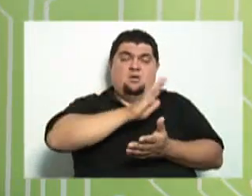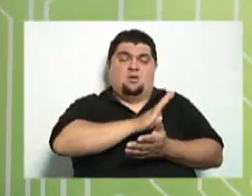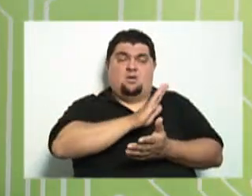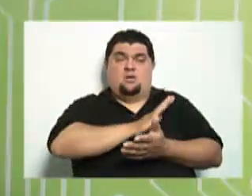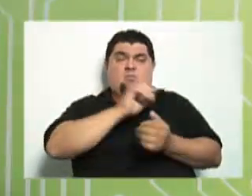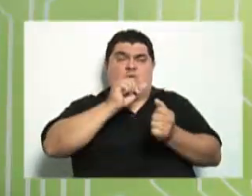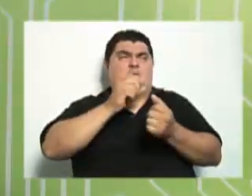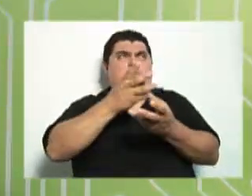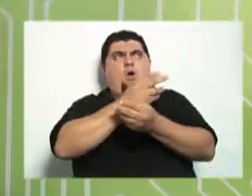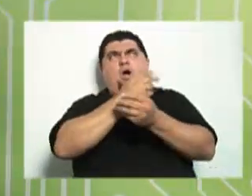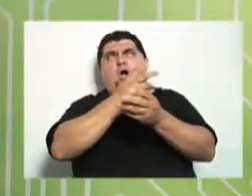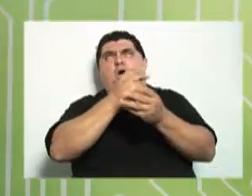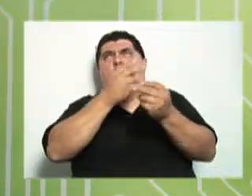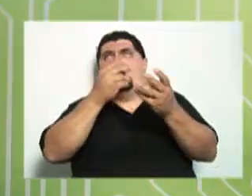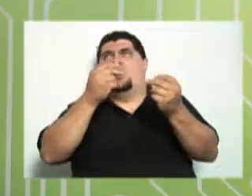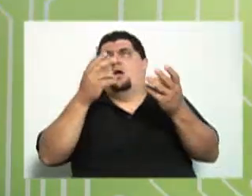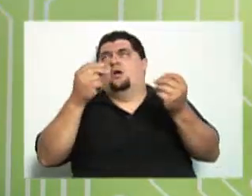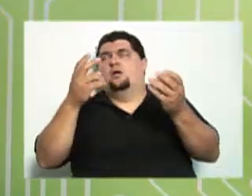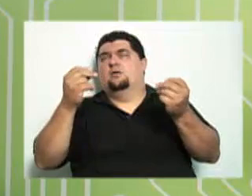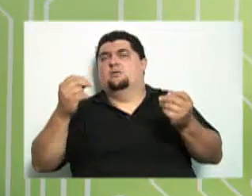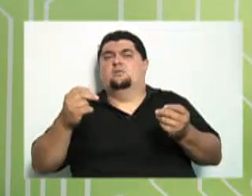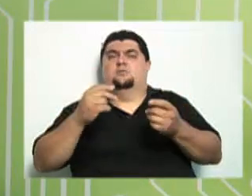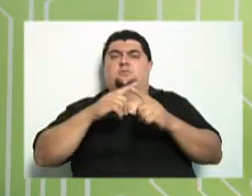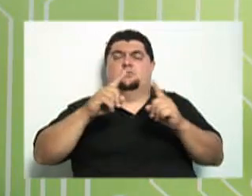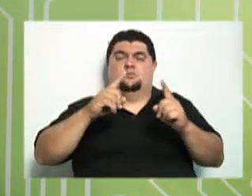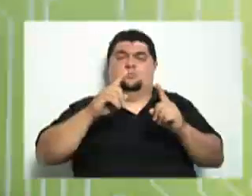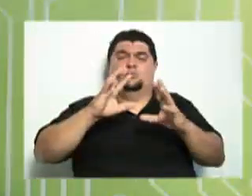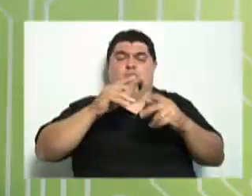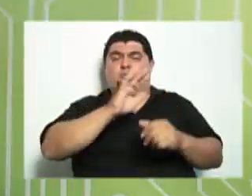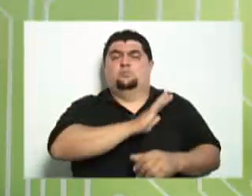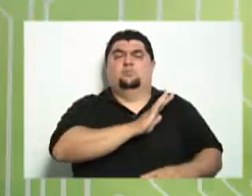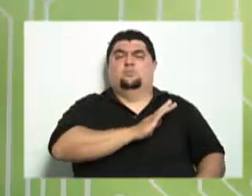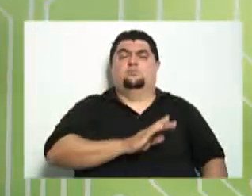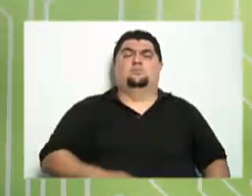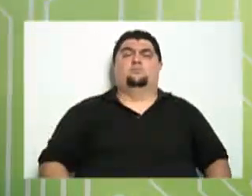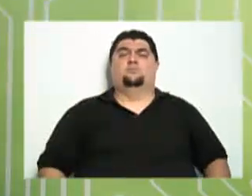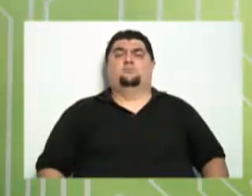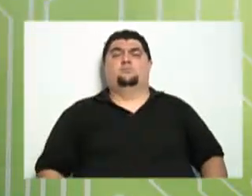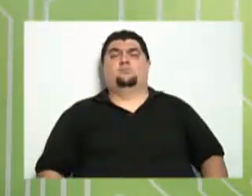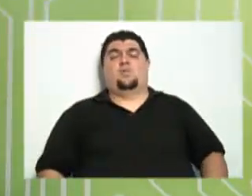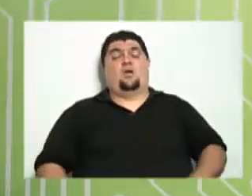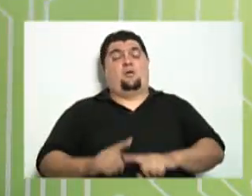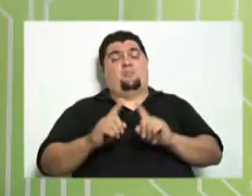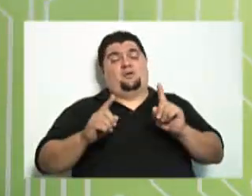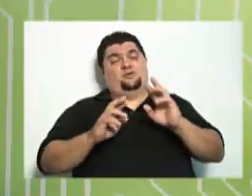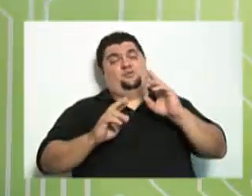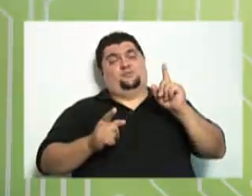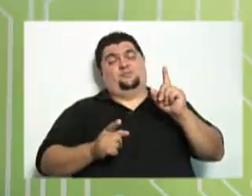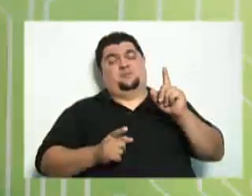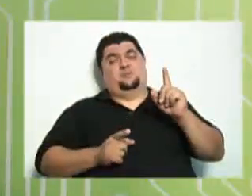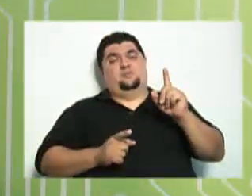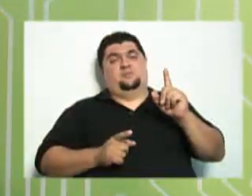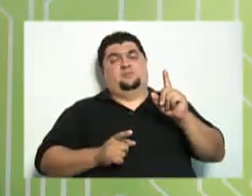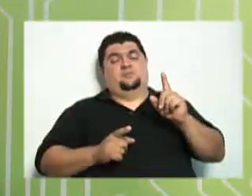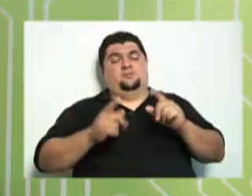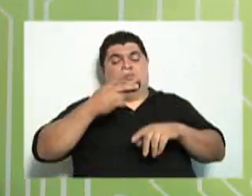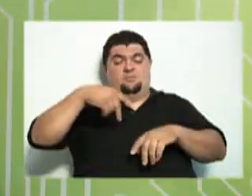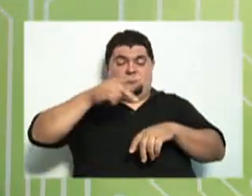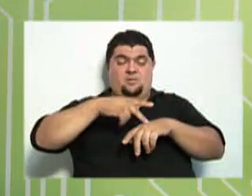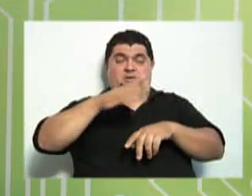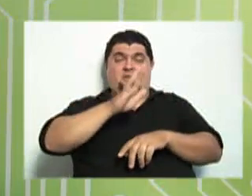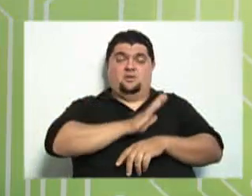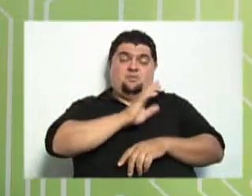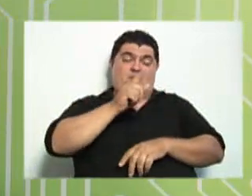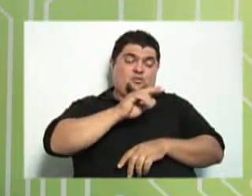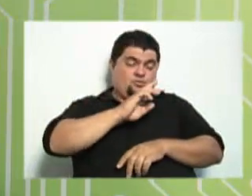governo poderia imprimir muito mais papel e deixar todo mundo rico. No entanto, não é isso que torna uma nação mais rica. É